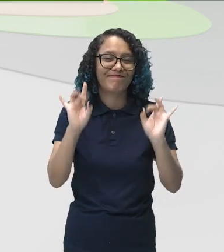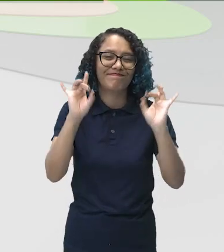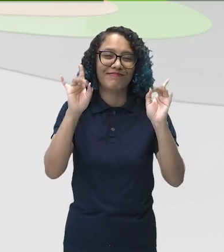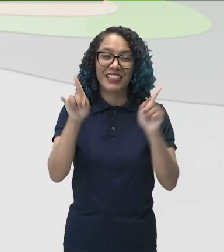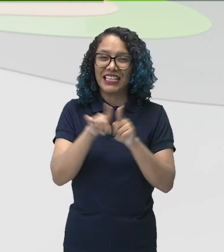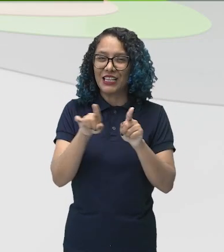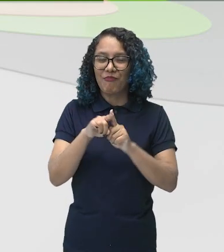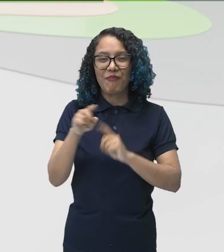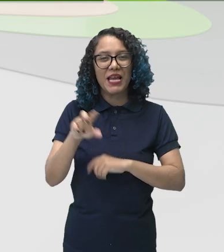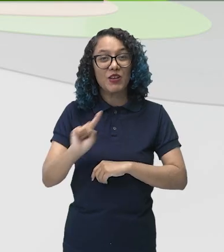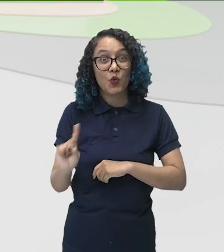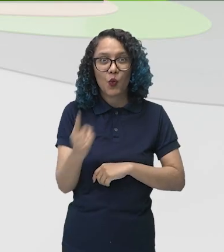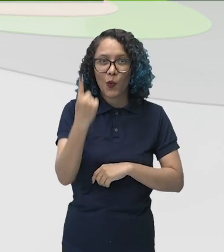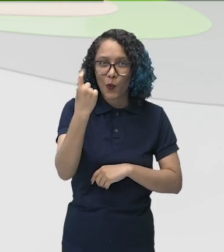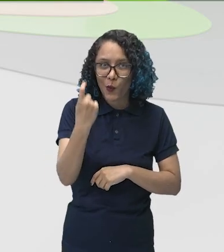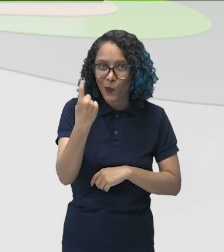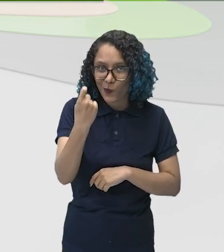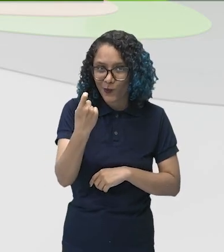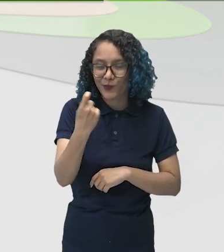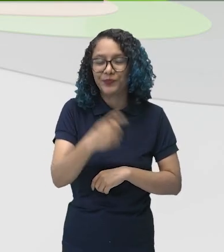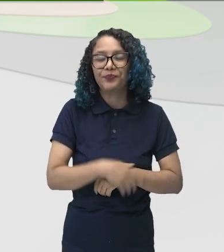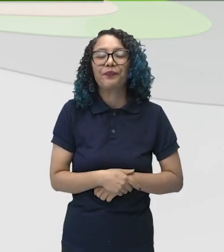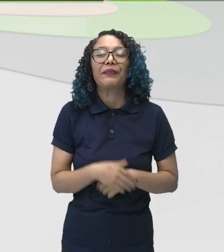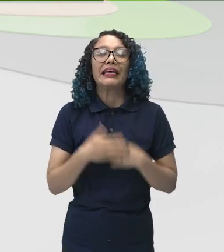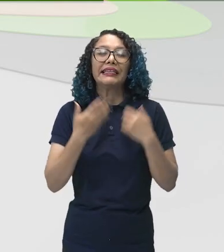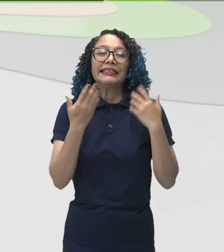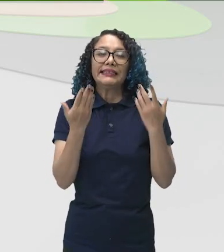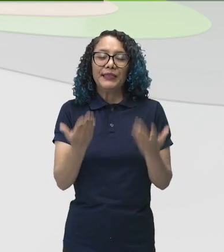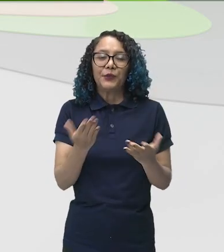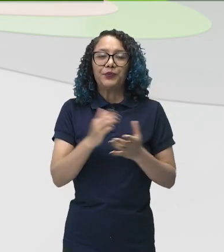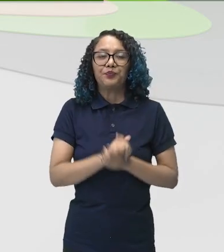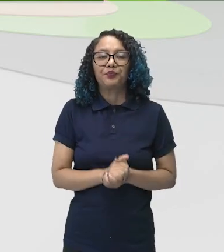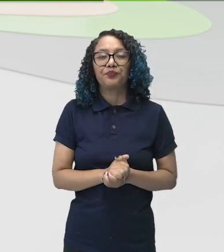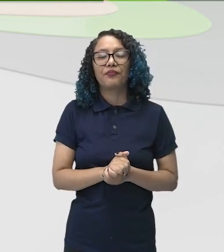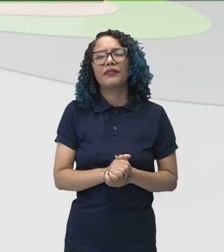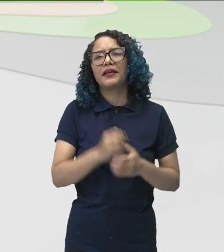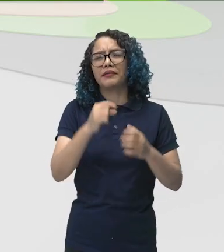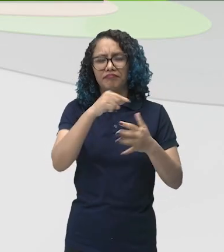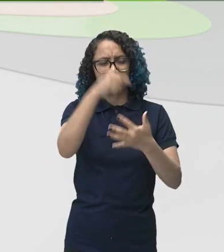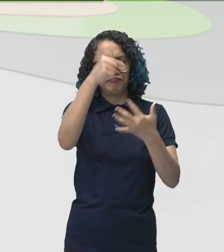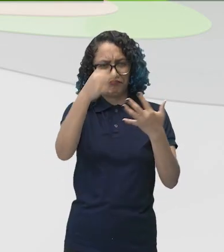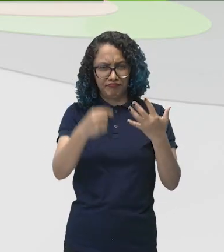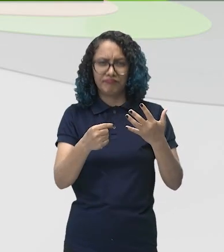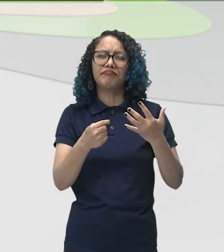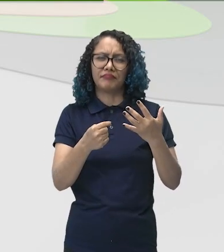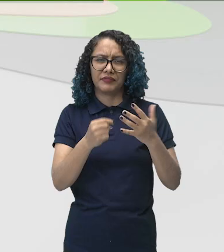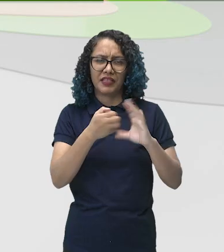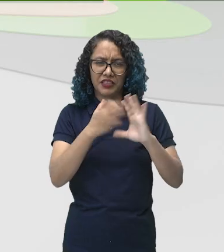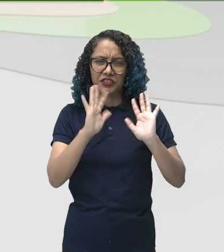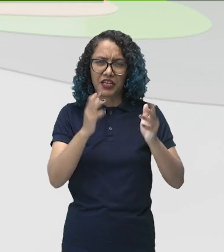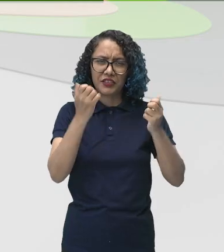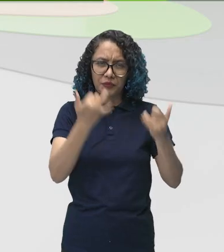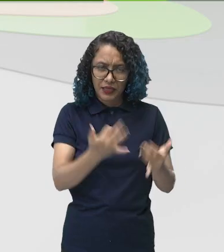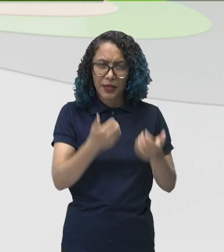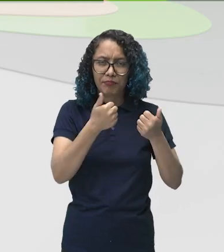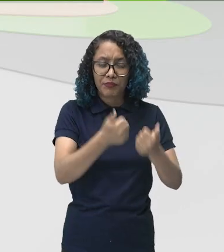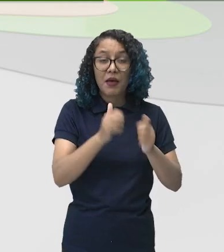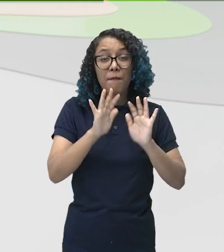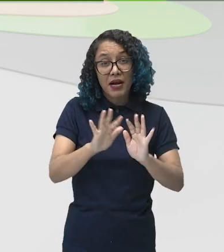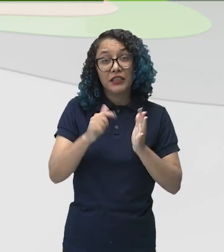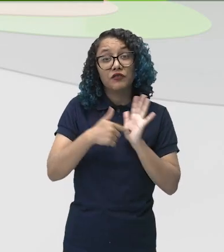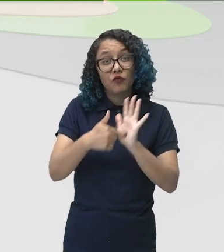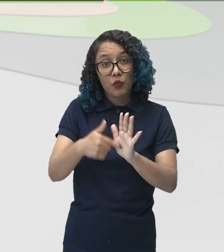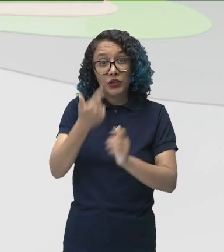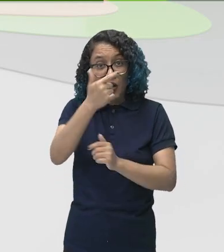e ímpar. Além dessas características que eu acabei de citar para vocês, nós temos algumas outras que nós vamos